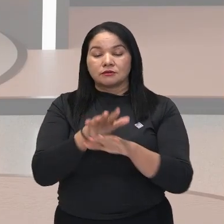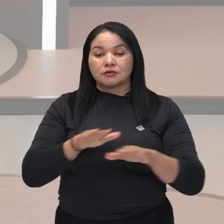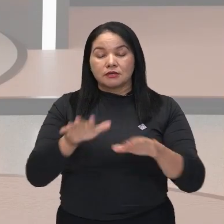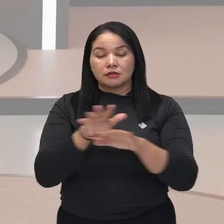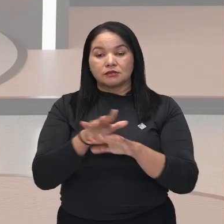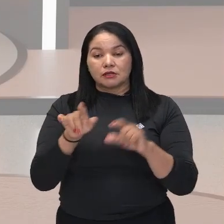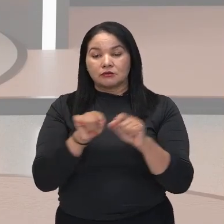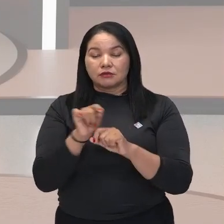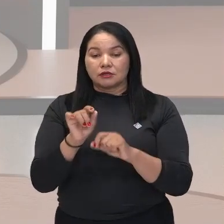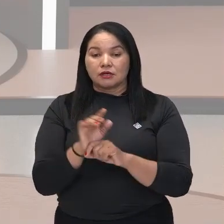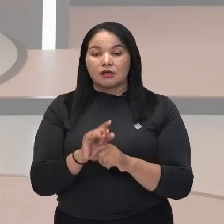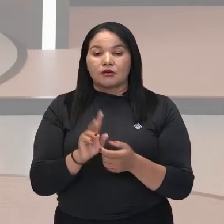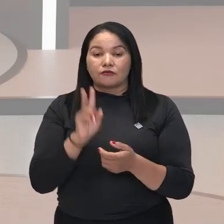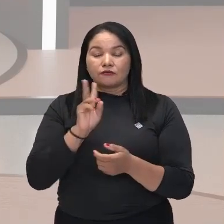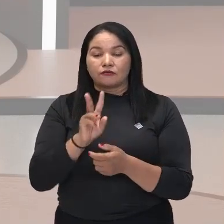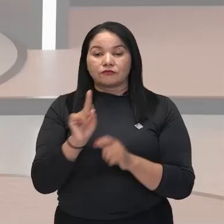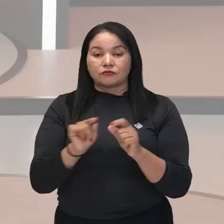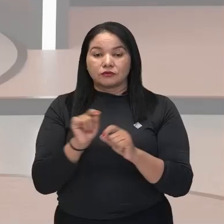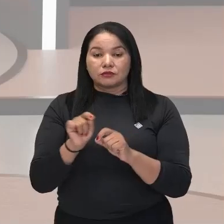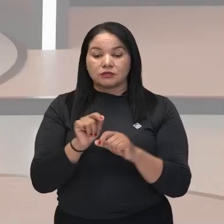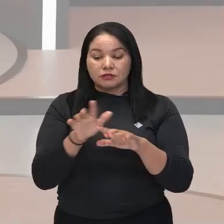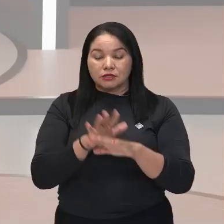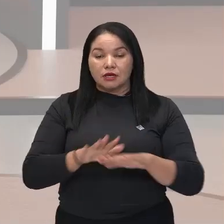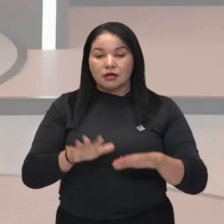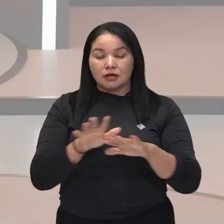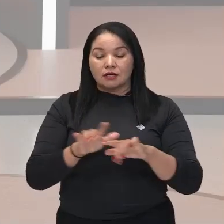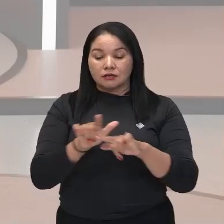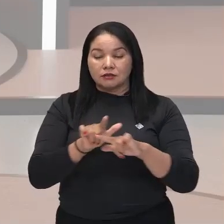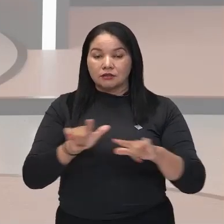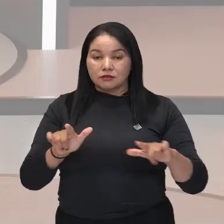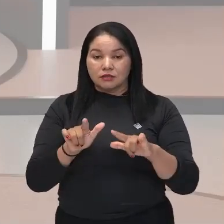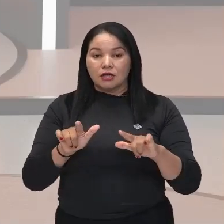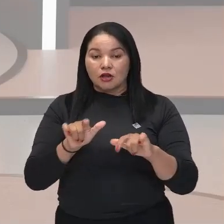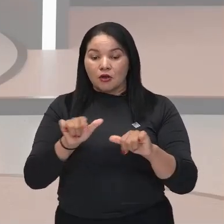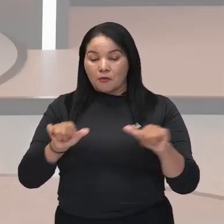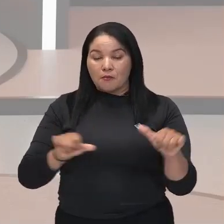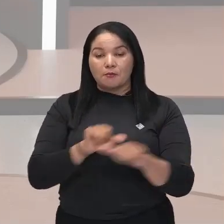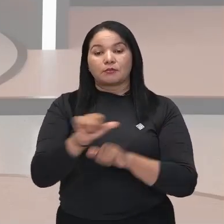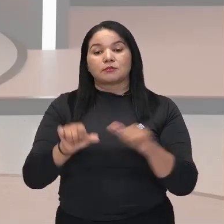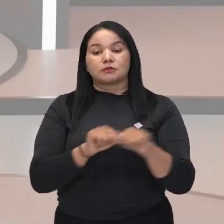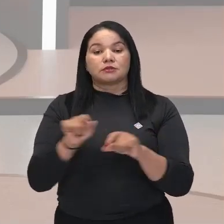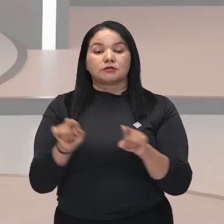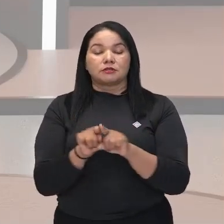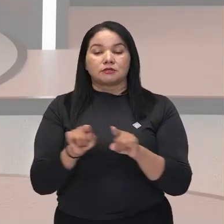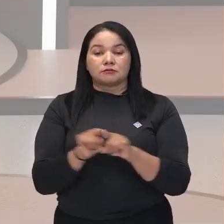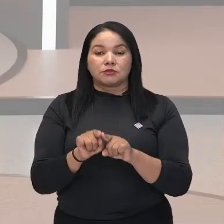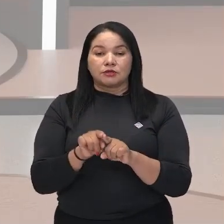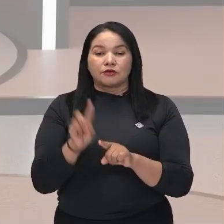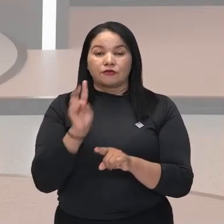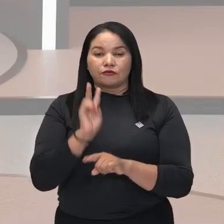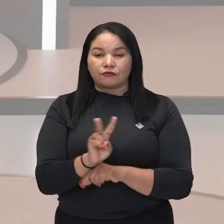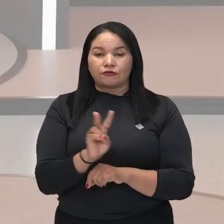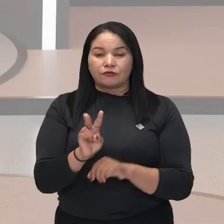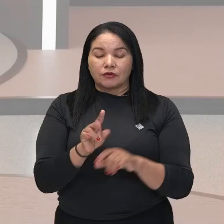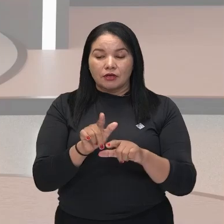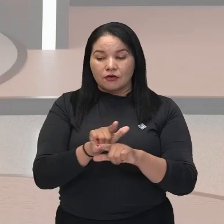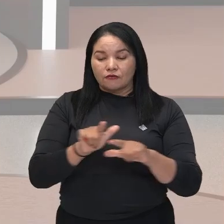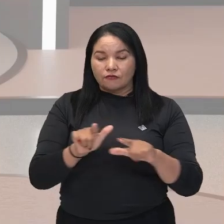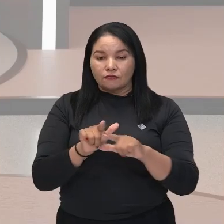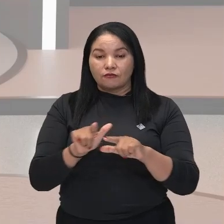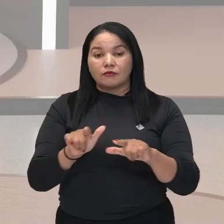são consideradas áreas desérticas, gente. Vocês podem imaginar aquela vastidão de terra